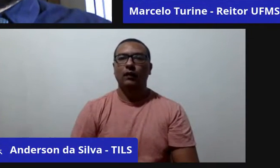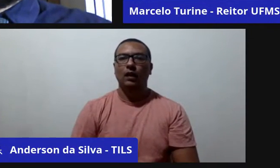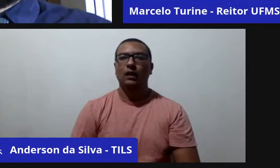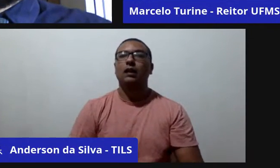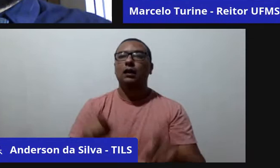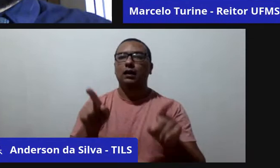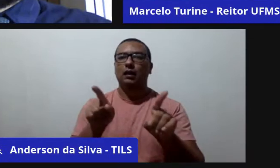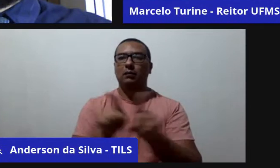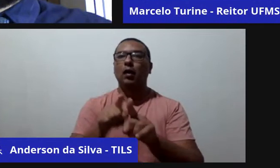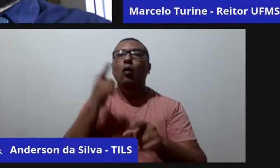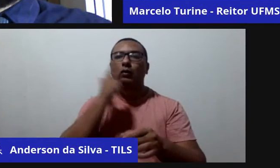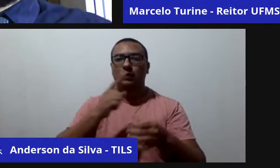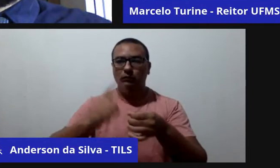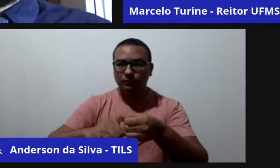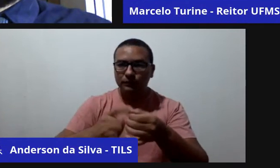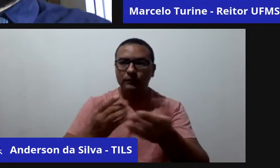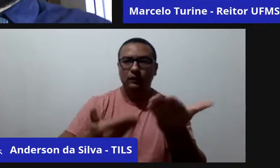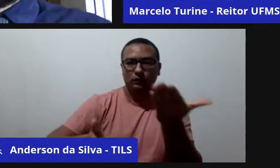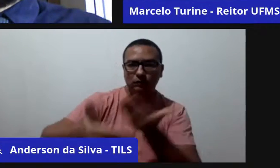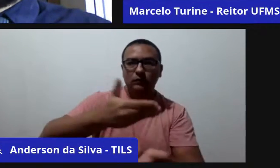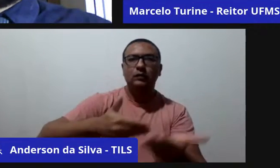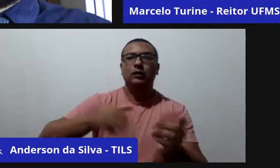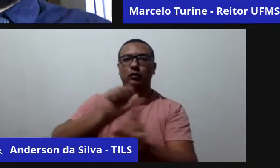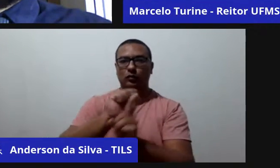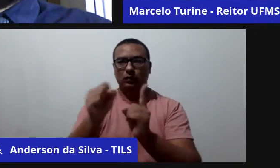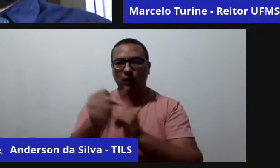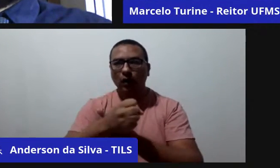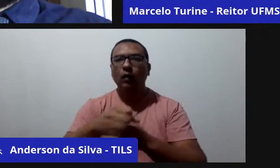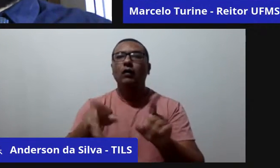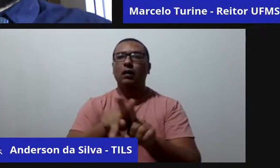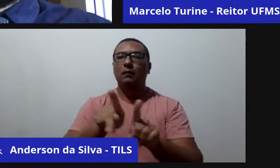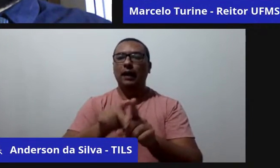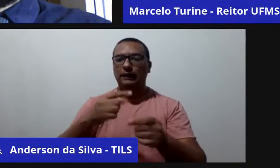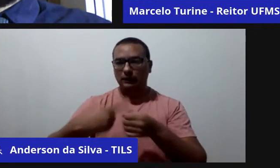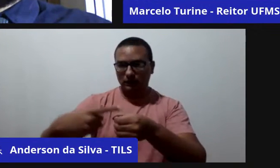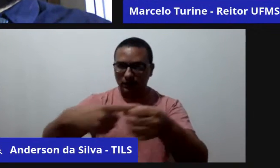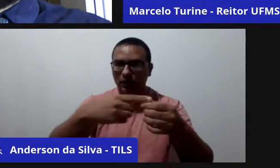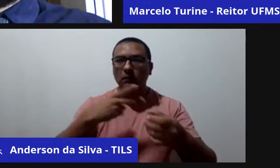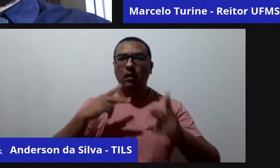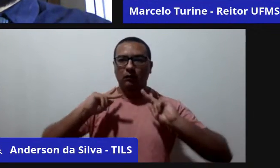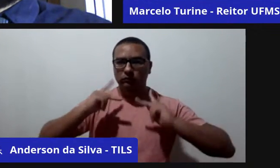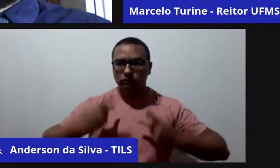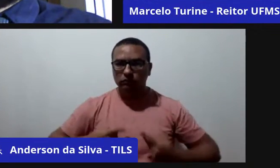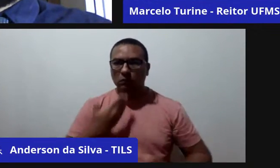uma integração social, uma cidade mais humanizada, né, de um olhar